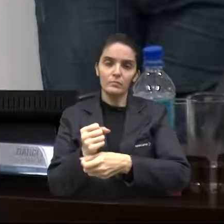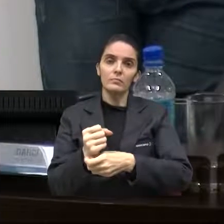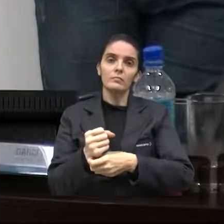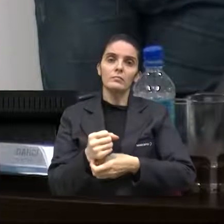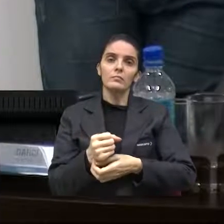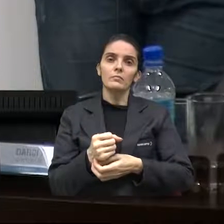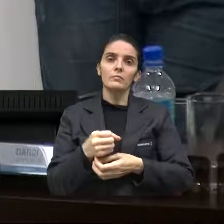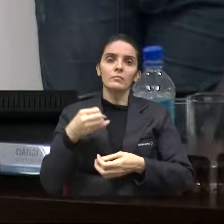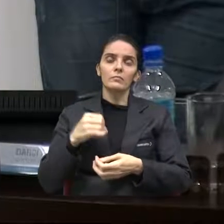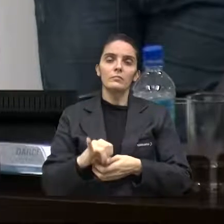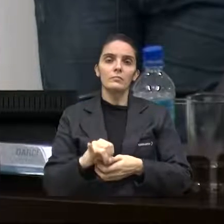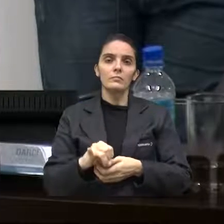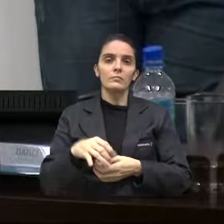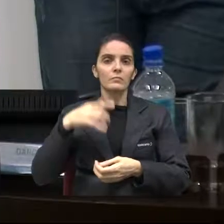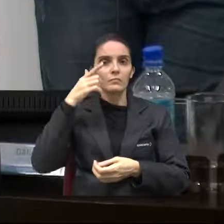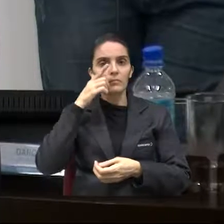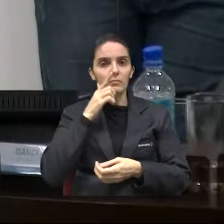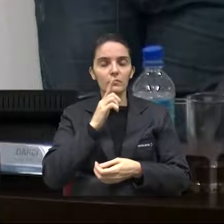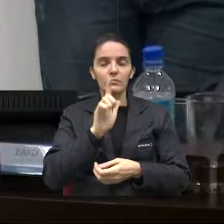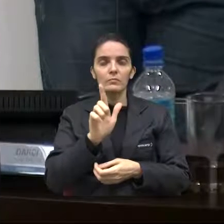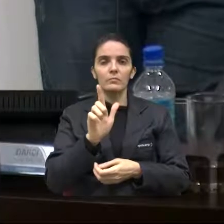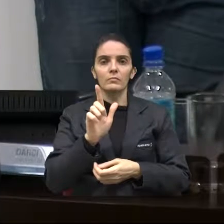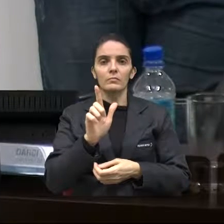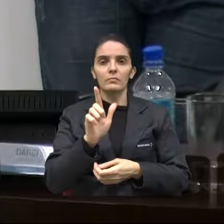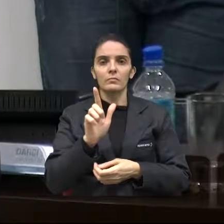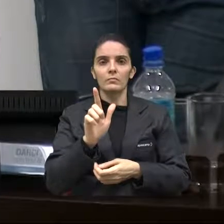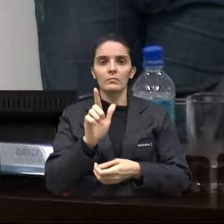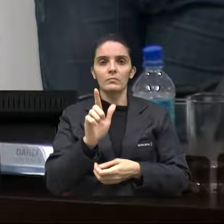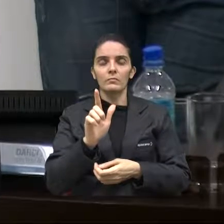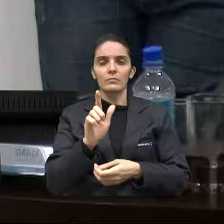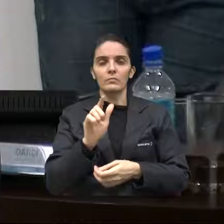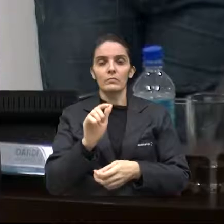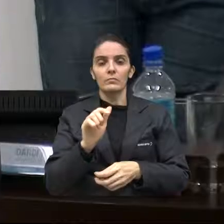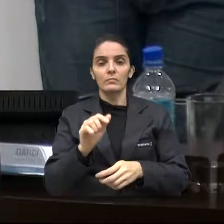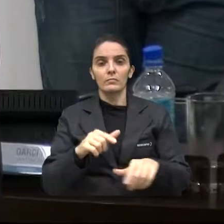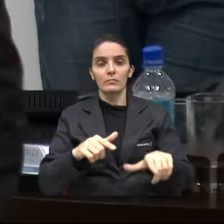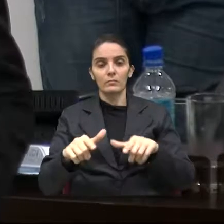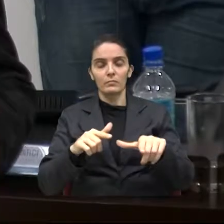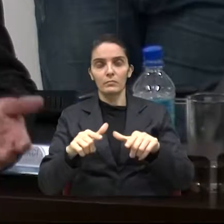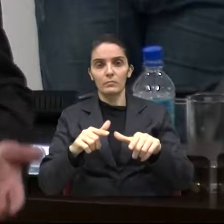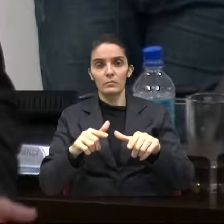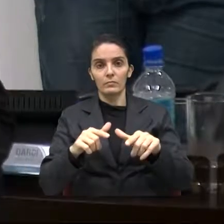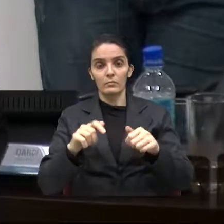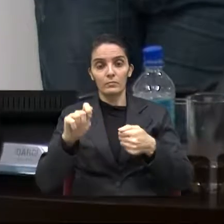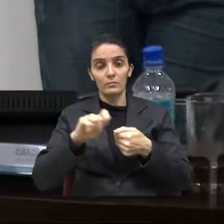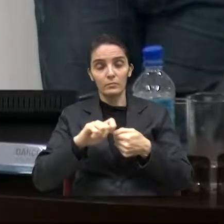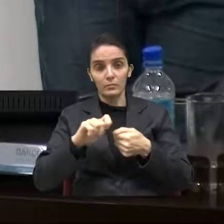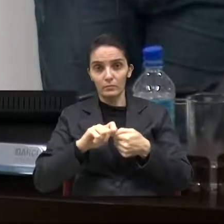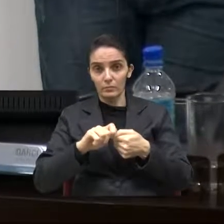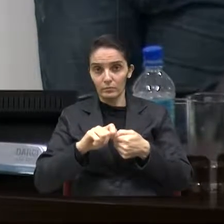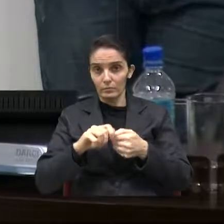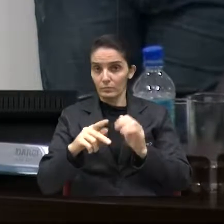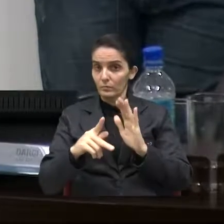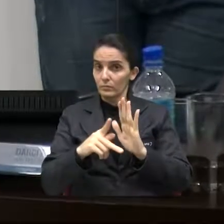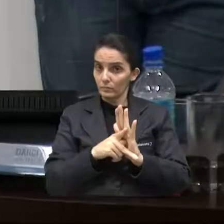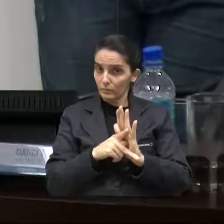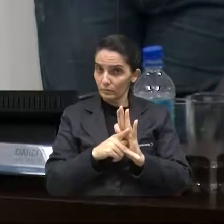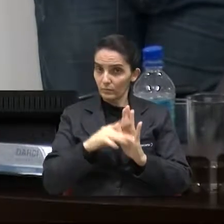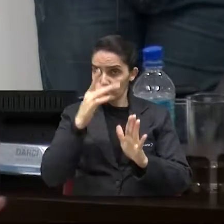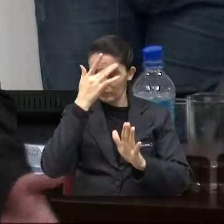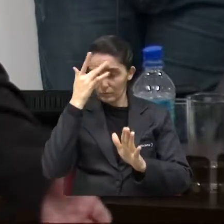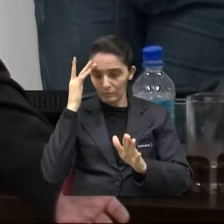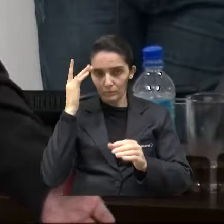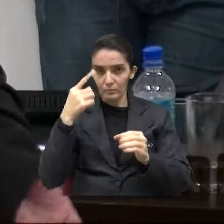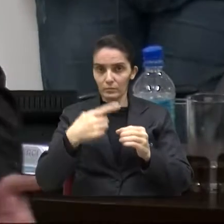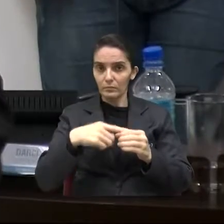nós conseguíssemos com que a mão de obra fosse executada por limeirenses, né?